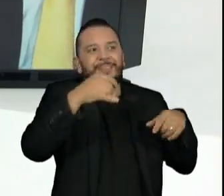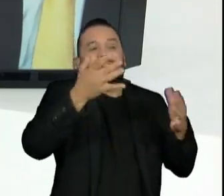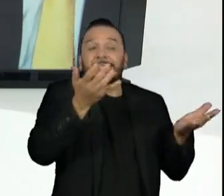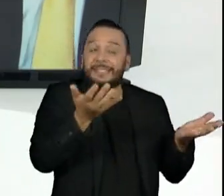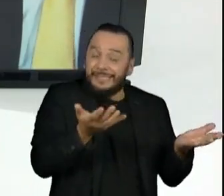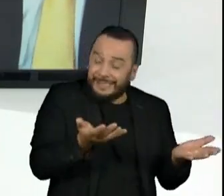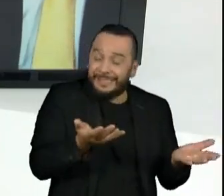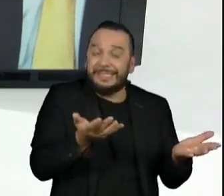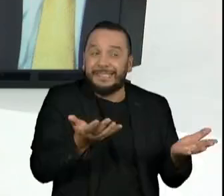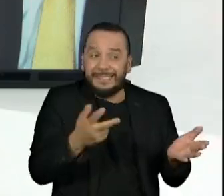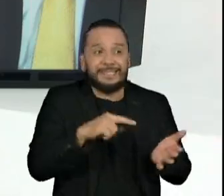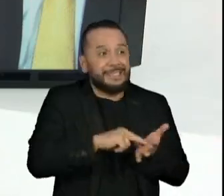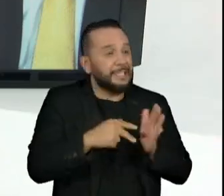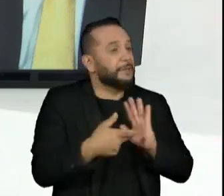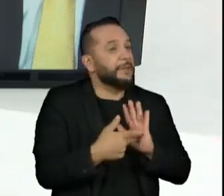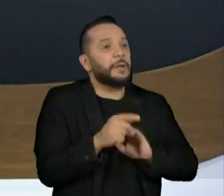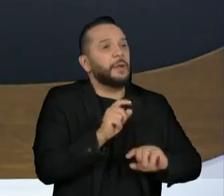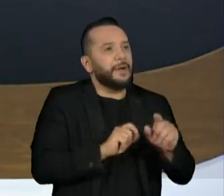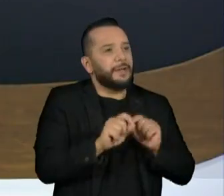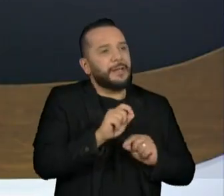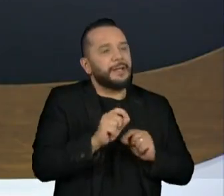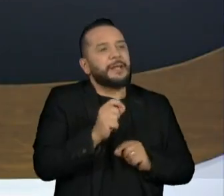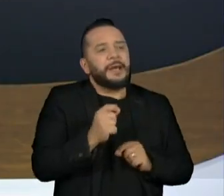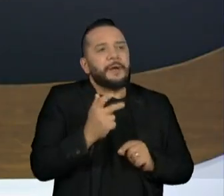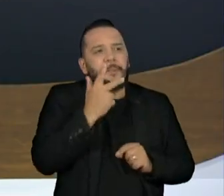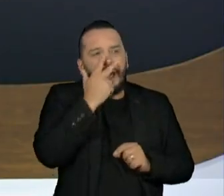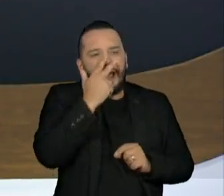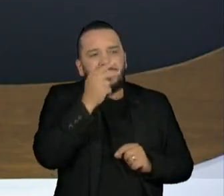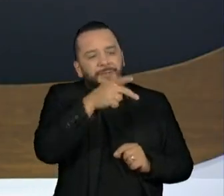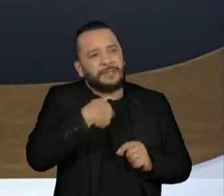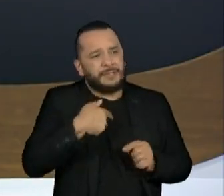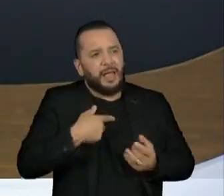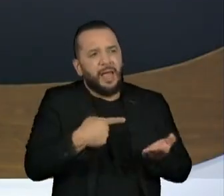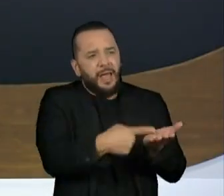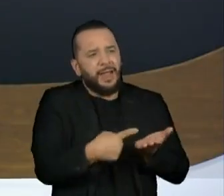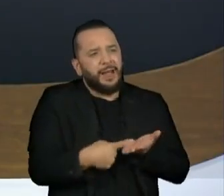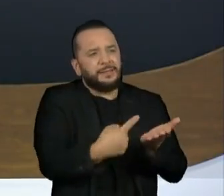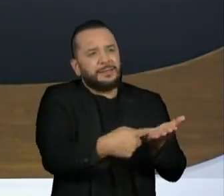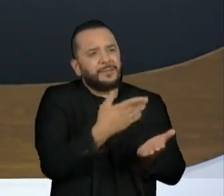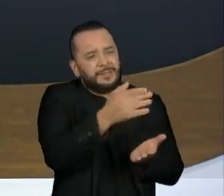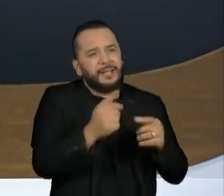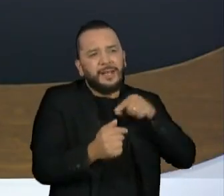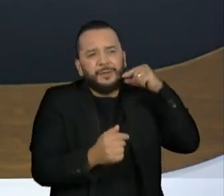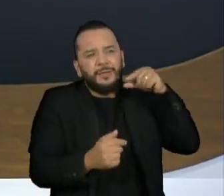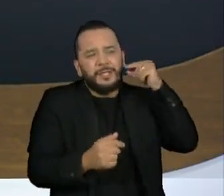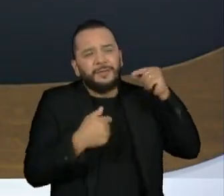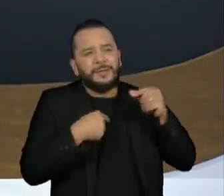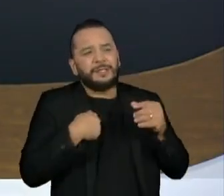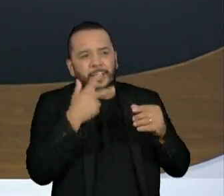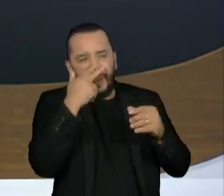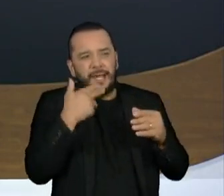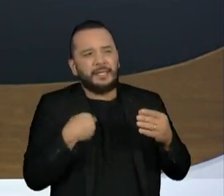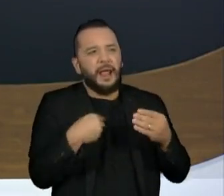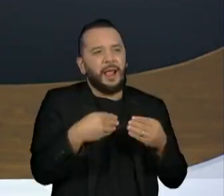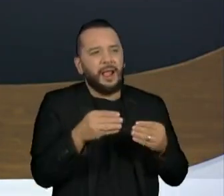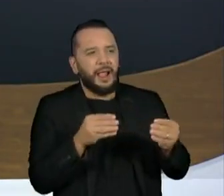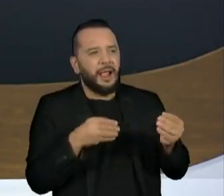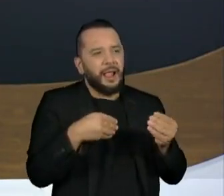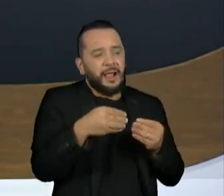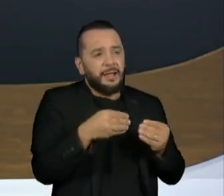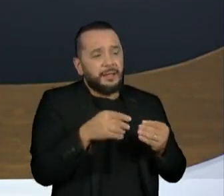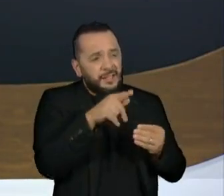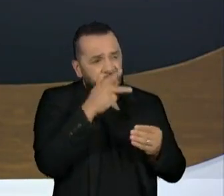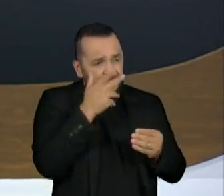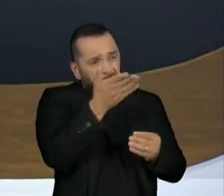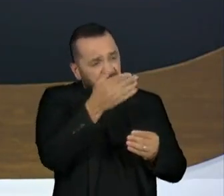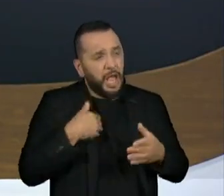indicativo dessas concessões que o senhor faz nessa sua relação com o Arthur Lira, e não é contraditório com o seu papel aí na COP, por exemplo,